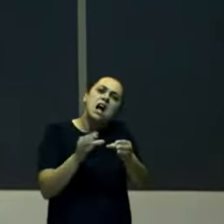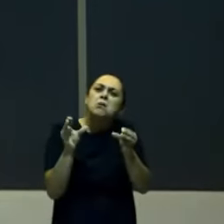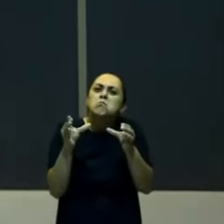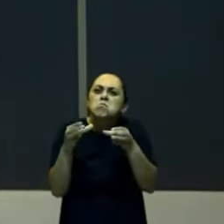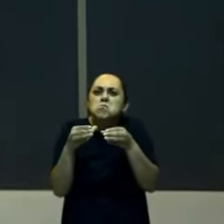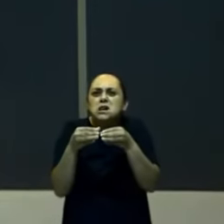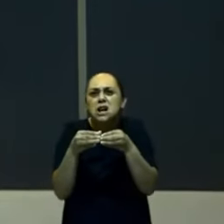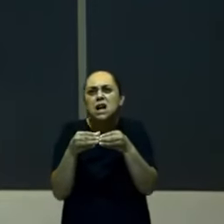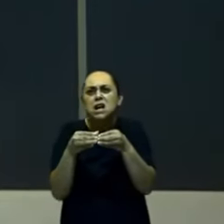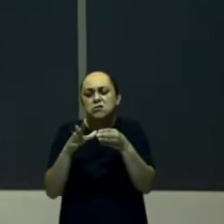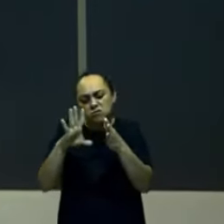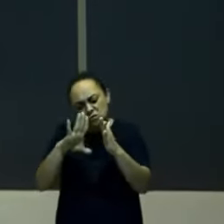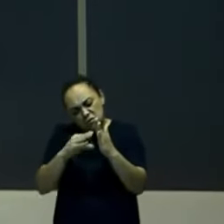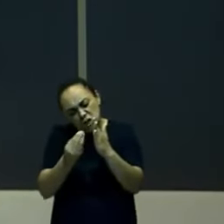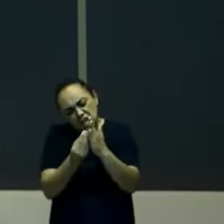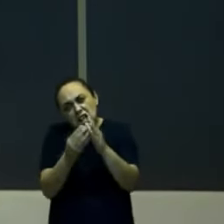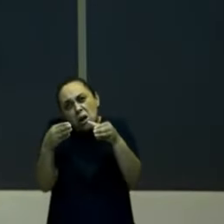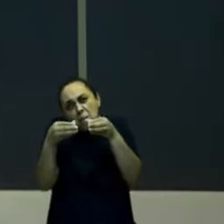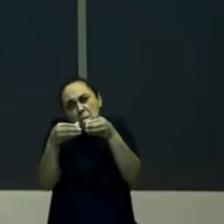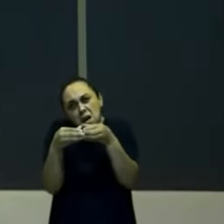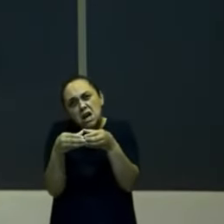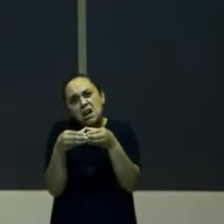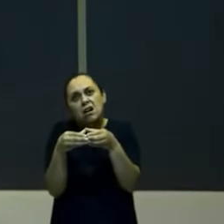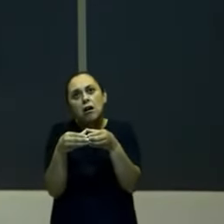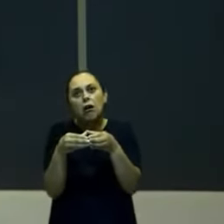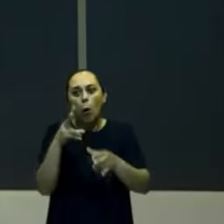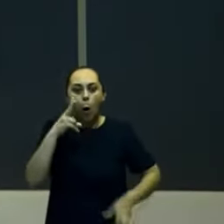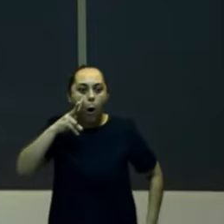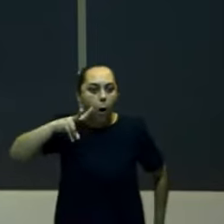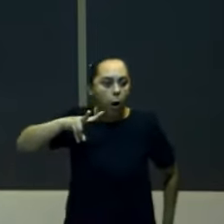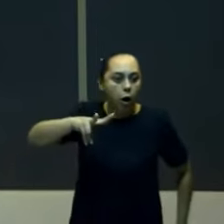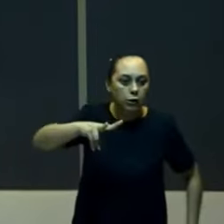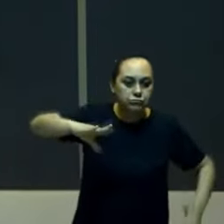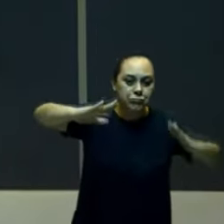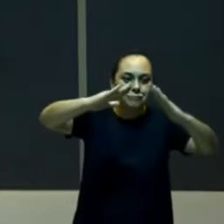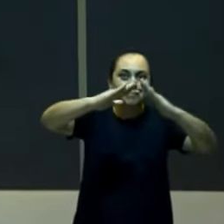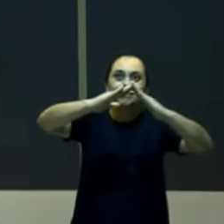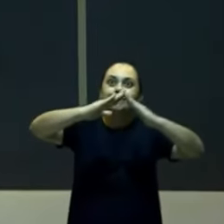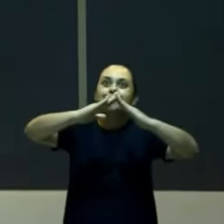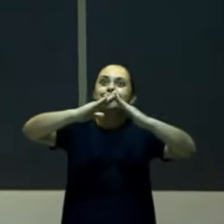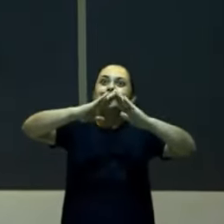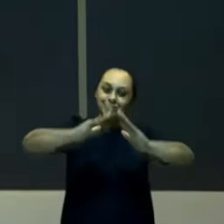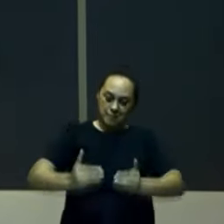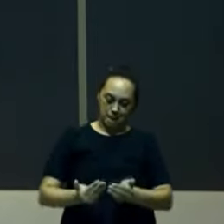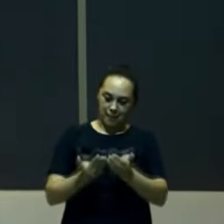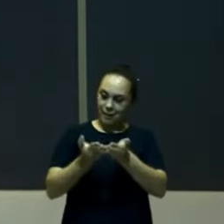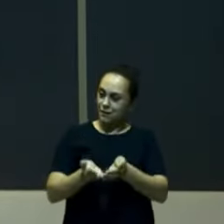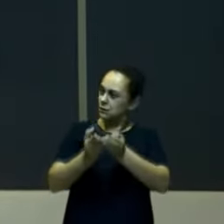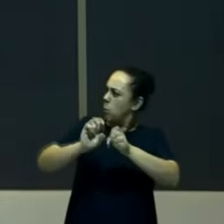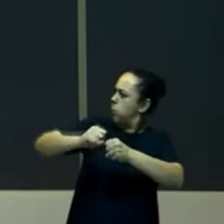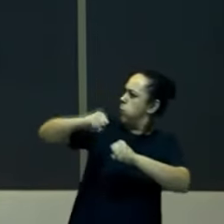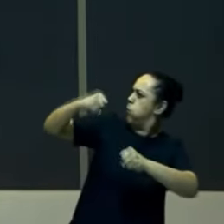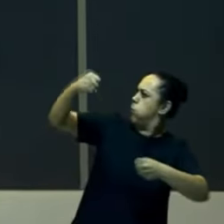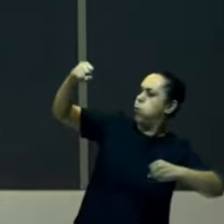com uma igreja desse tamanho, olha o templo que Deus permitiu que essa igreja construísse.